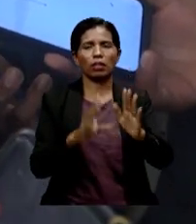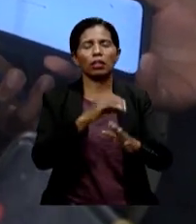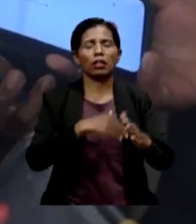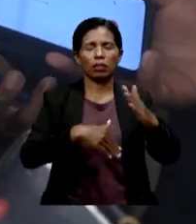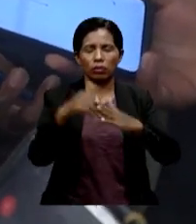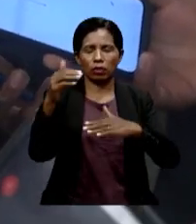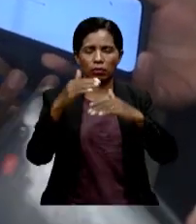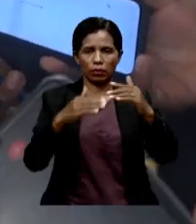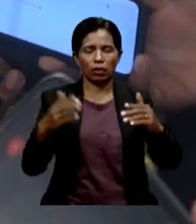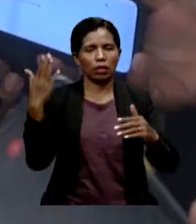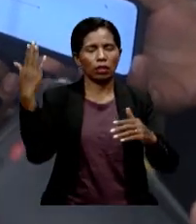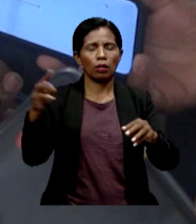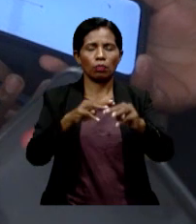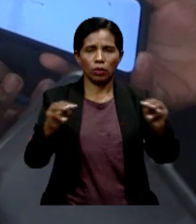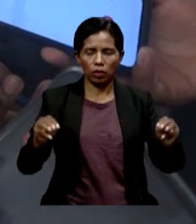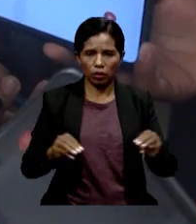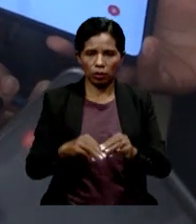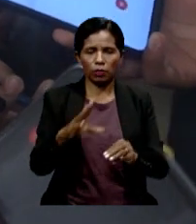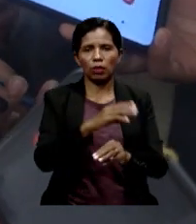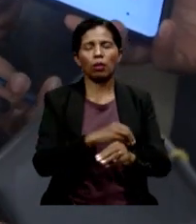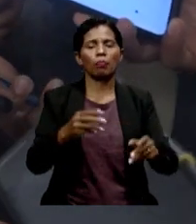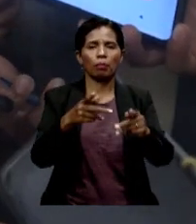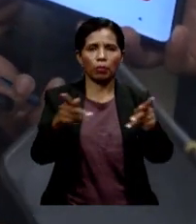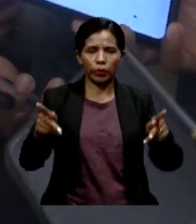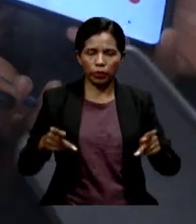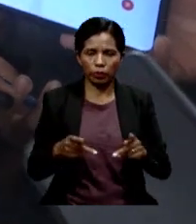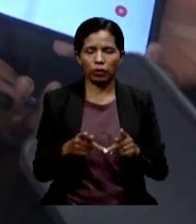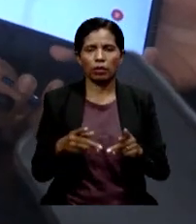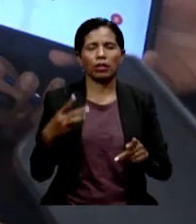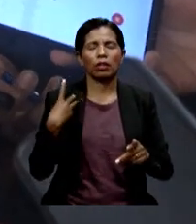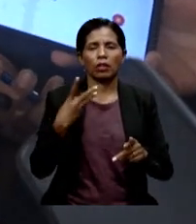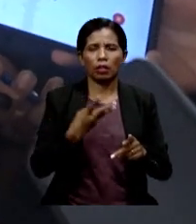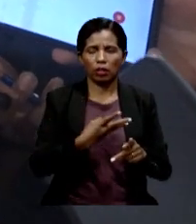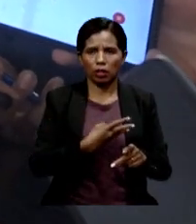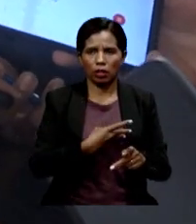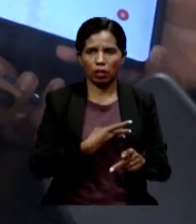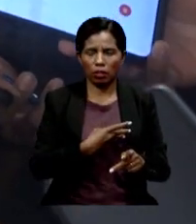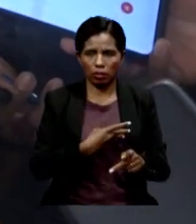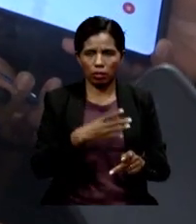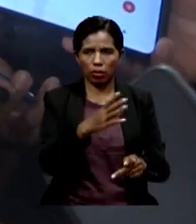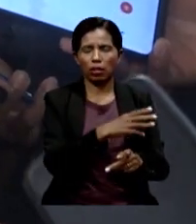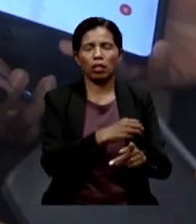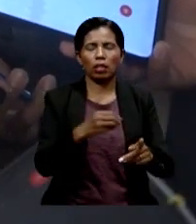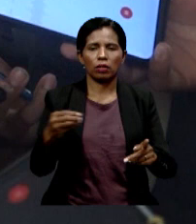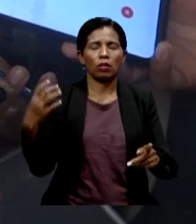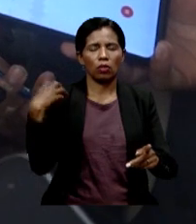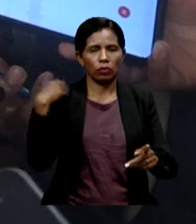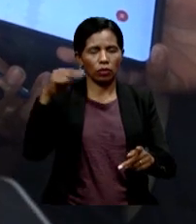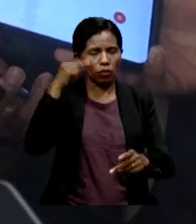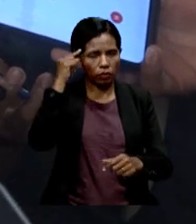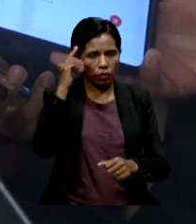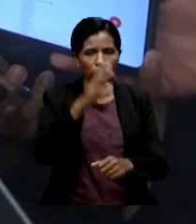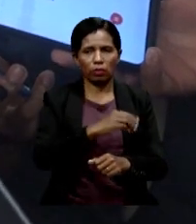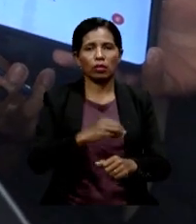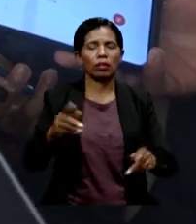Ba nível município, nível posto. E a ba ita dada ba edifício governo a nível município, nível